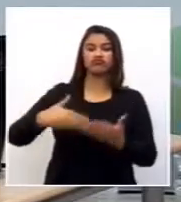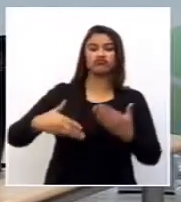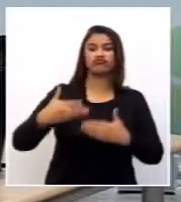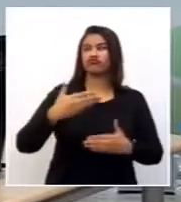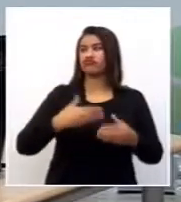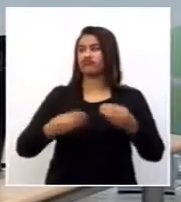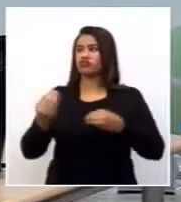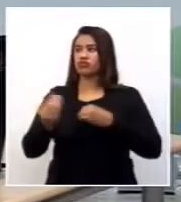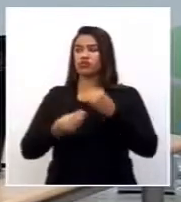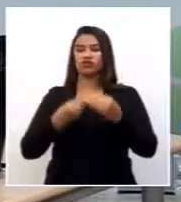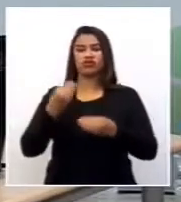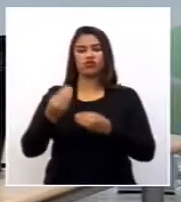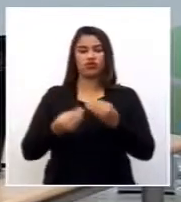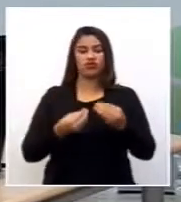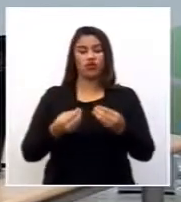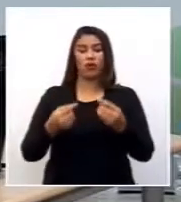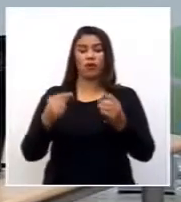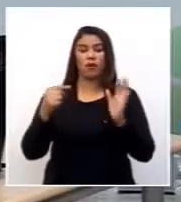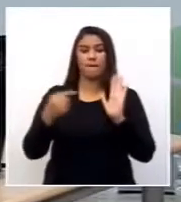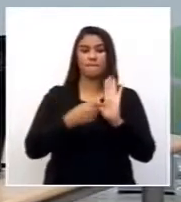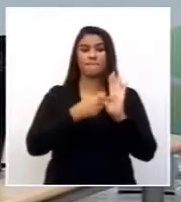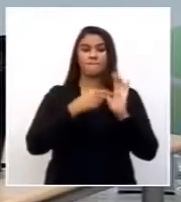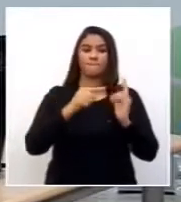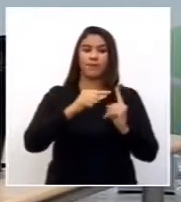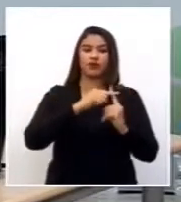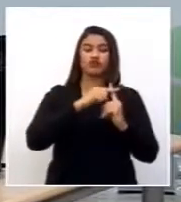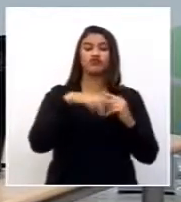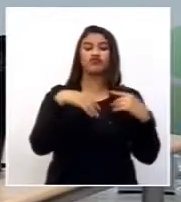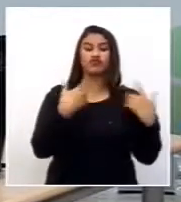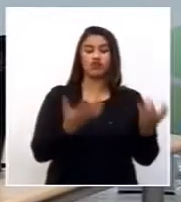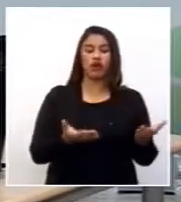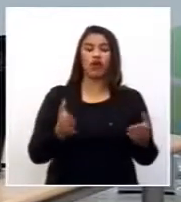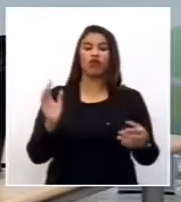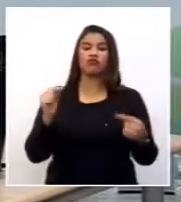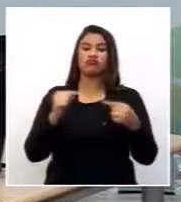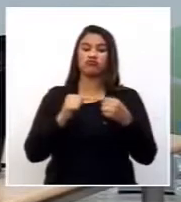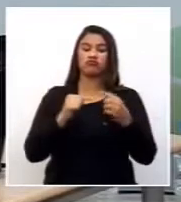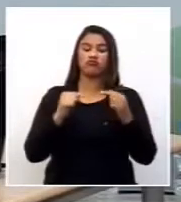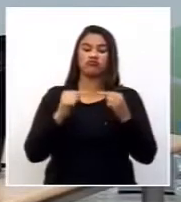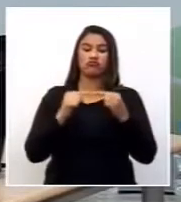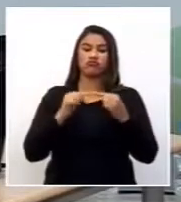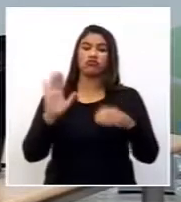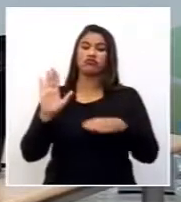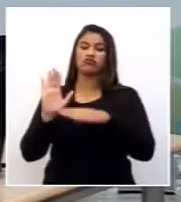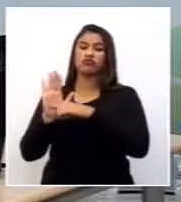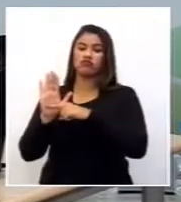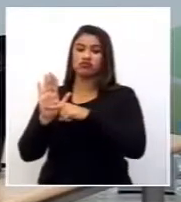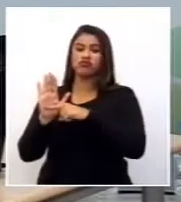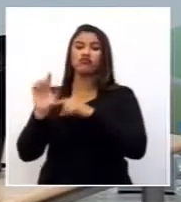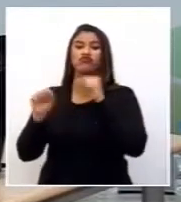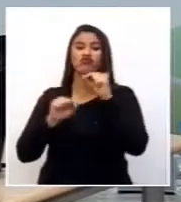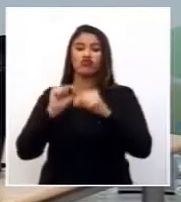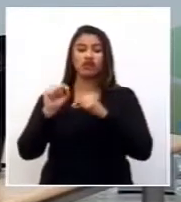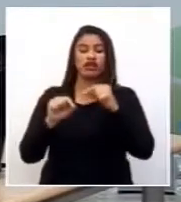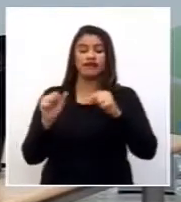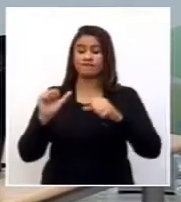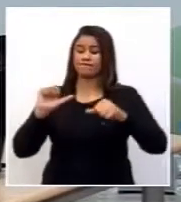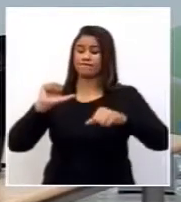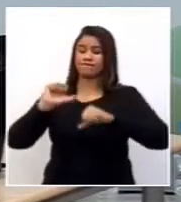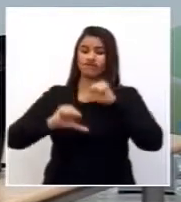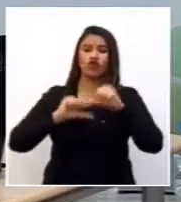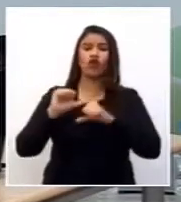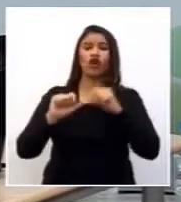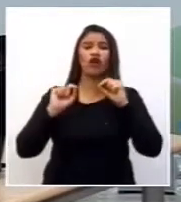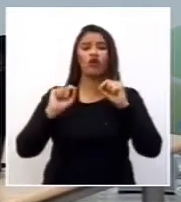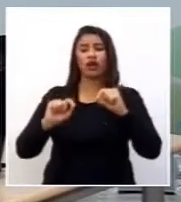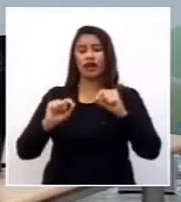pontos positivos, quais os pontos negativos, né, quais são os ajustes que serão necessários ou não para que a aula promova